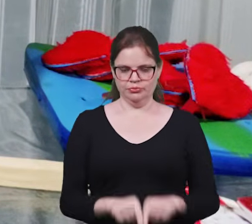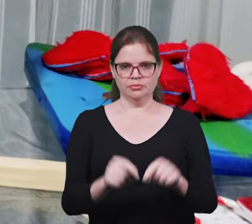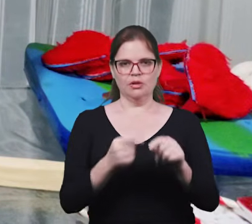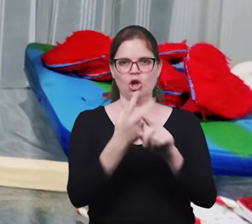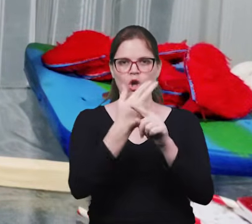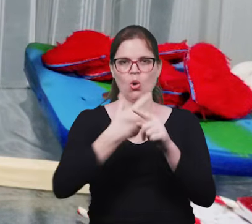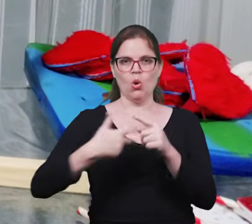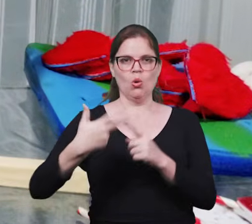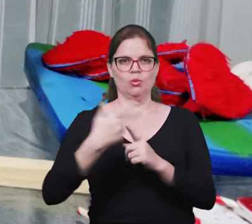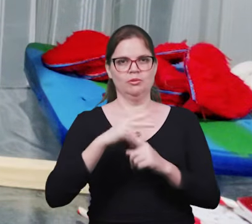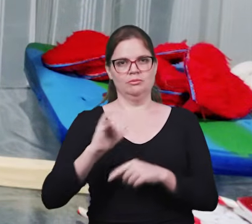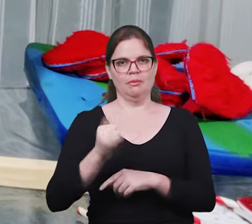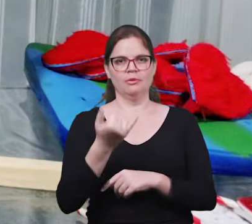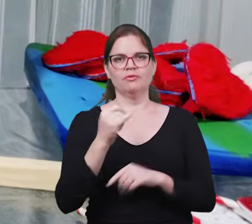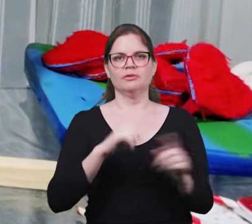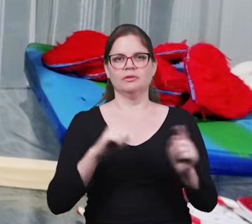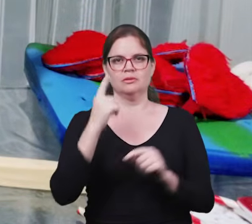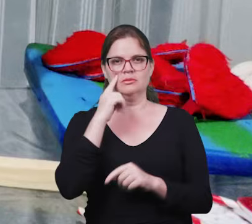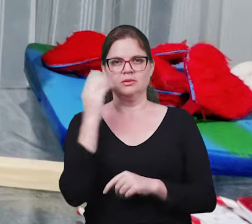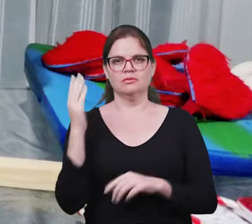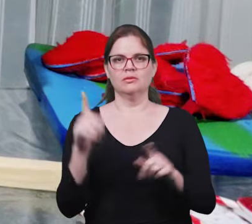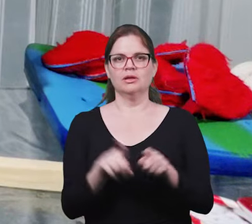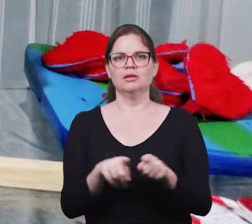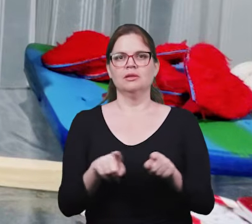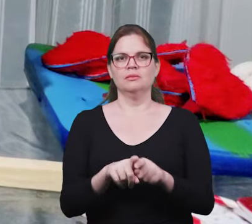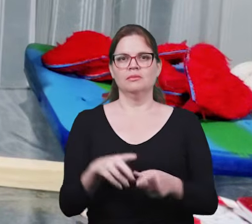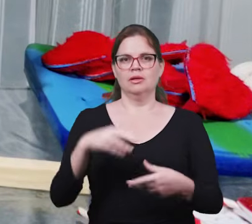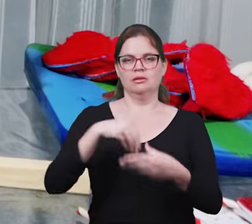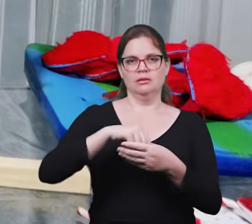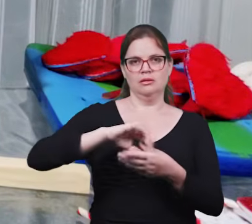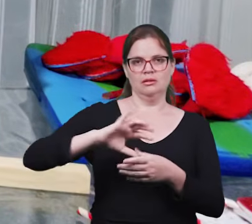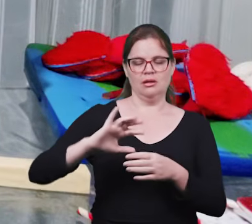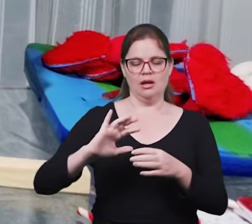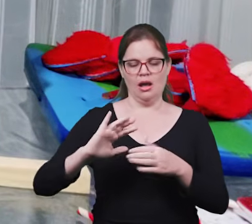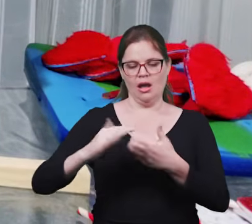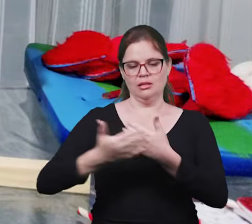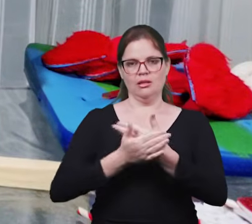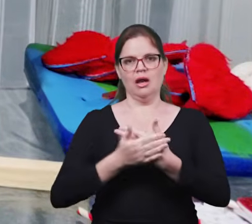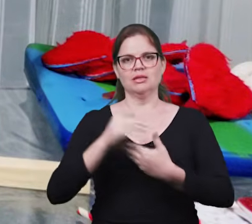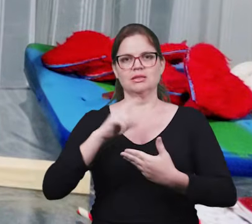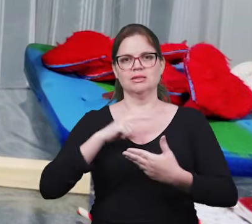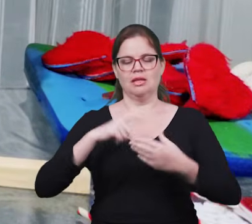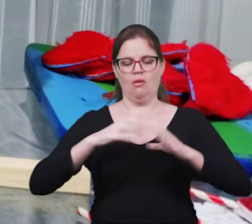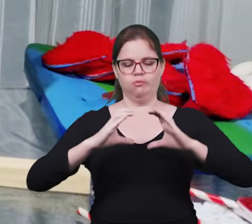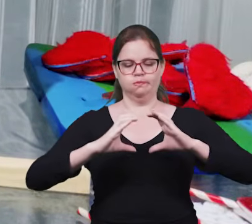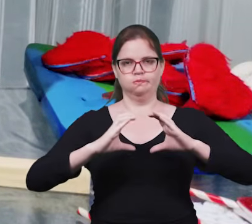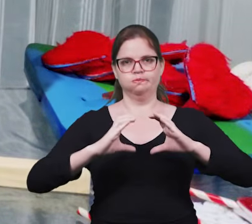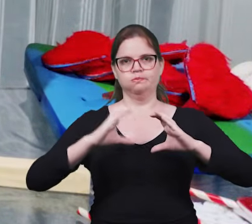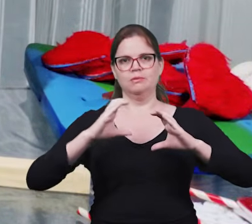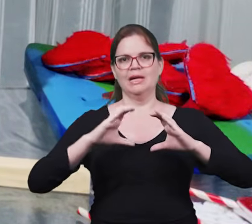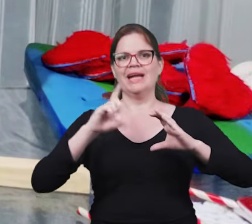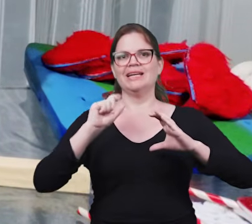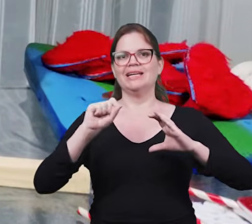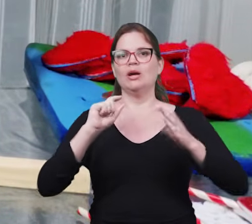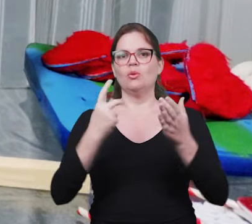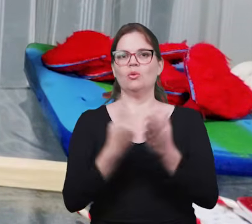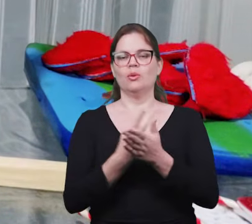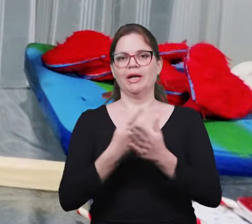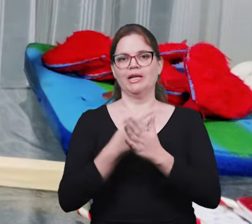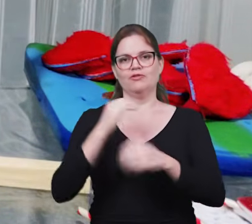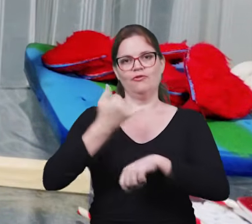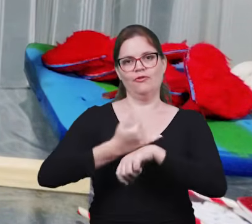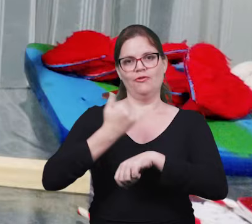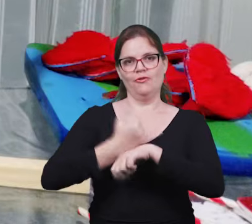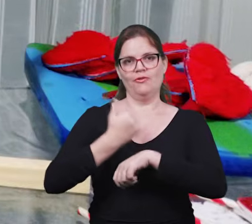aqui debaixo do tecido, uma tampinha aí de mucilon ou de leite ninho, que é de metal. Então eu posso trabalhar